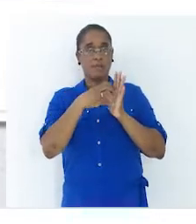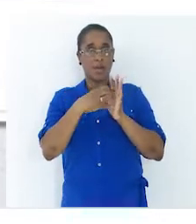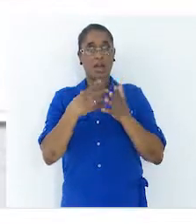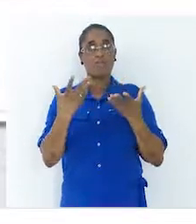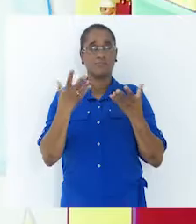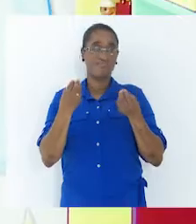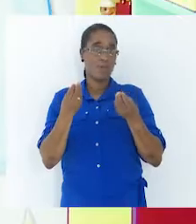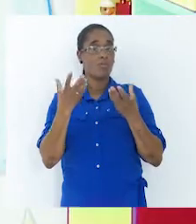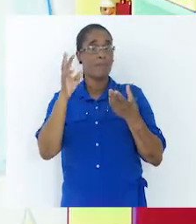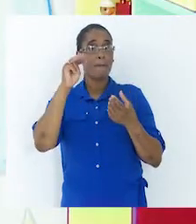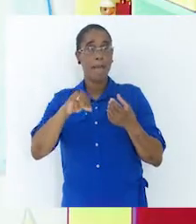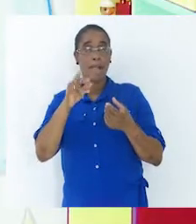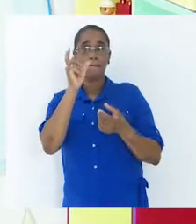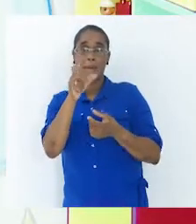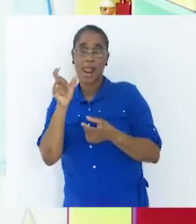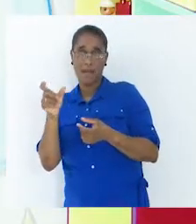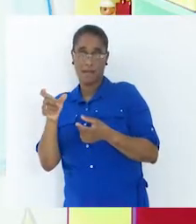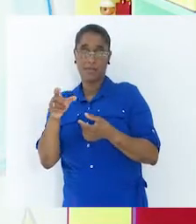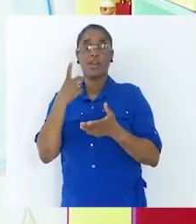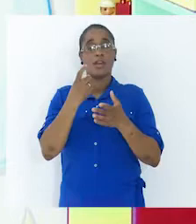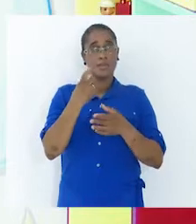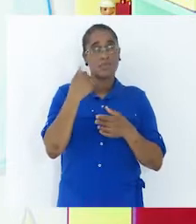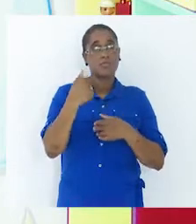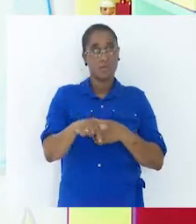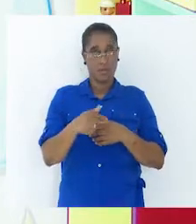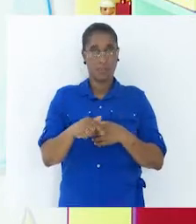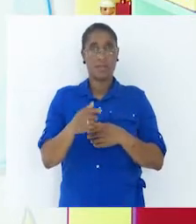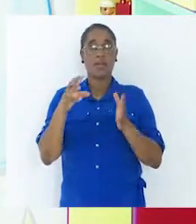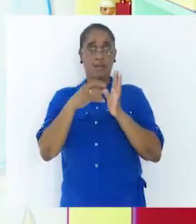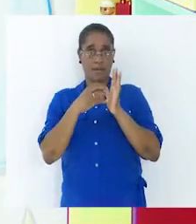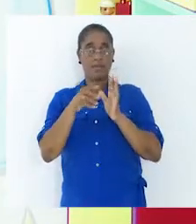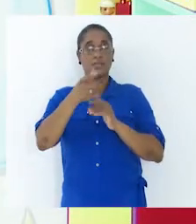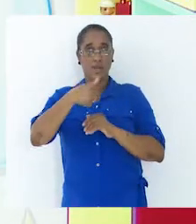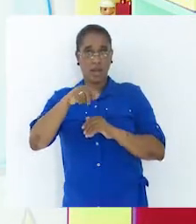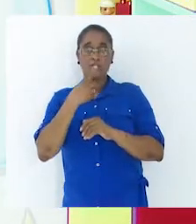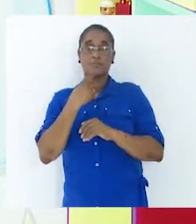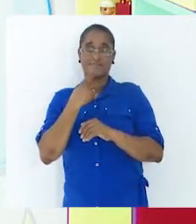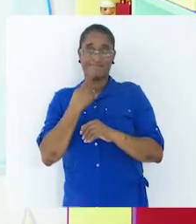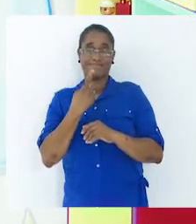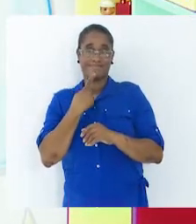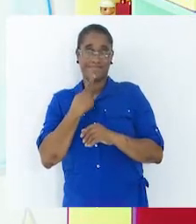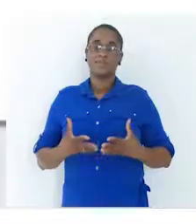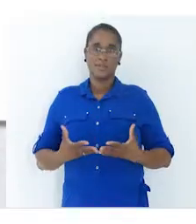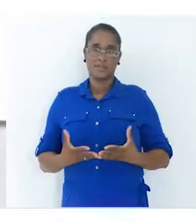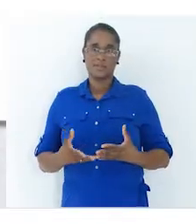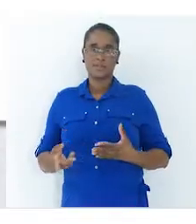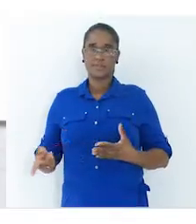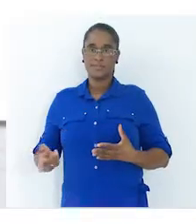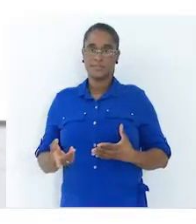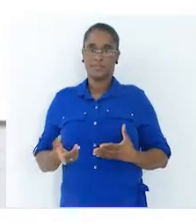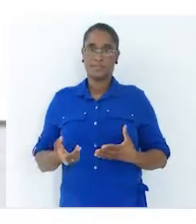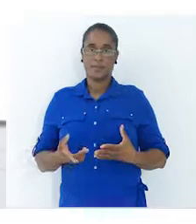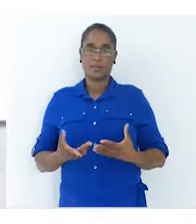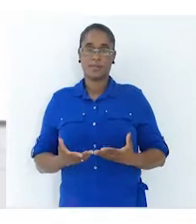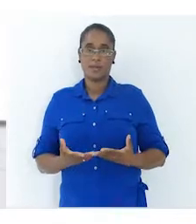1000 palavras, então é preciso ter imagens para nós perceber que é preciso usar a máscara. Ainda